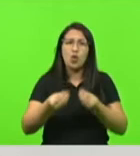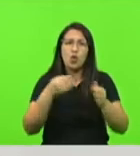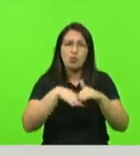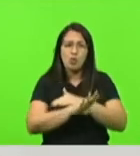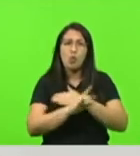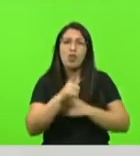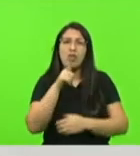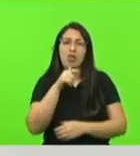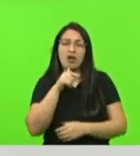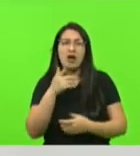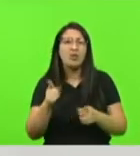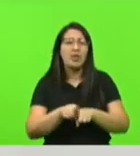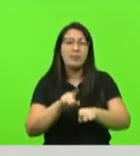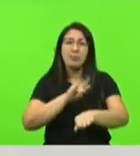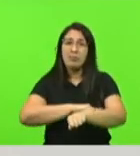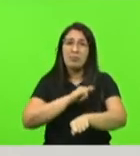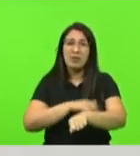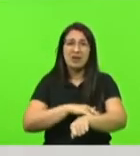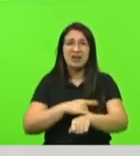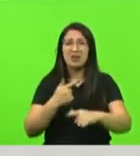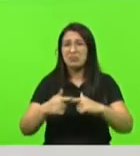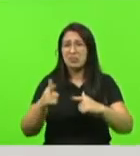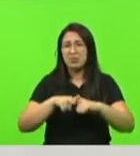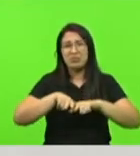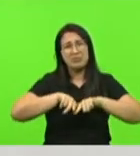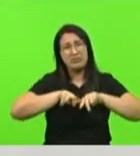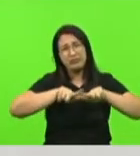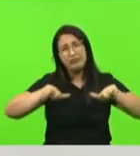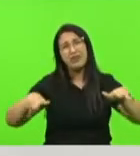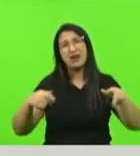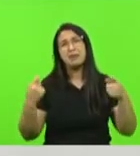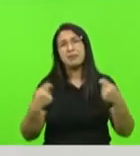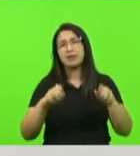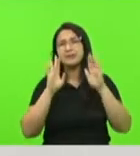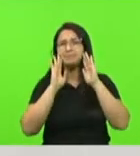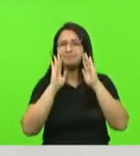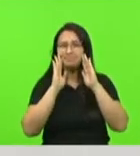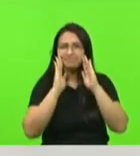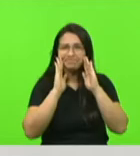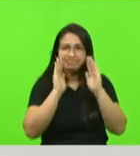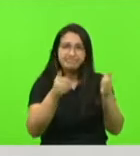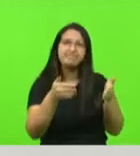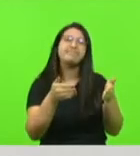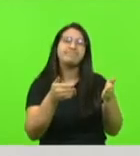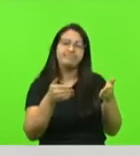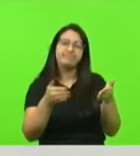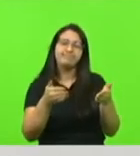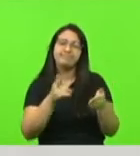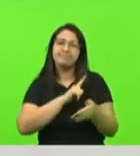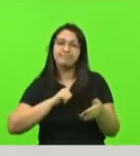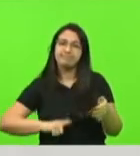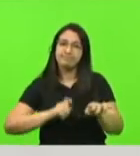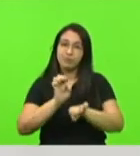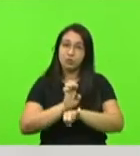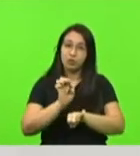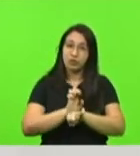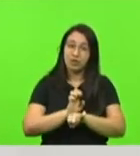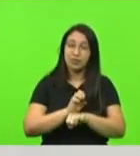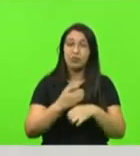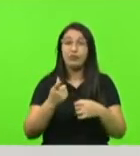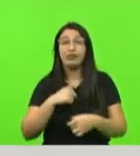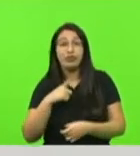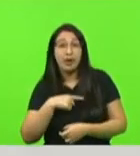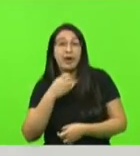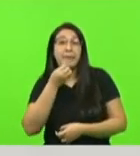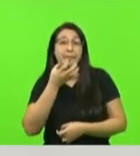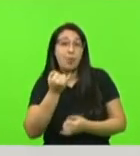banheiros inadequados, enfim, uma série de situações que precisam receber recursos do governo do Estado. Então, boa notícia, as bolsas de